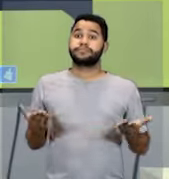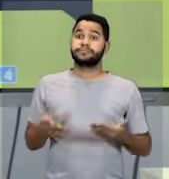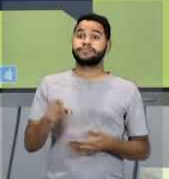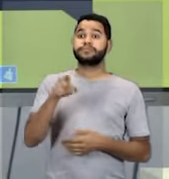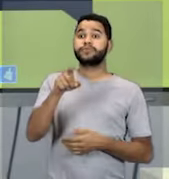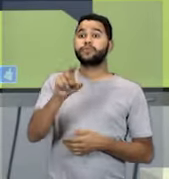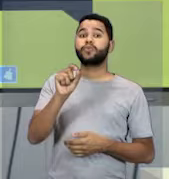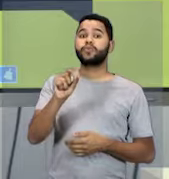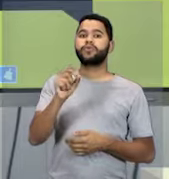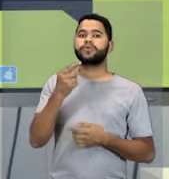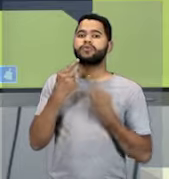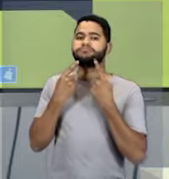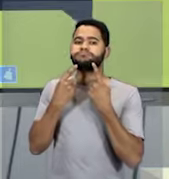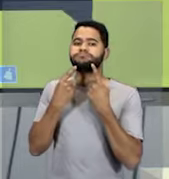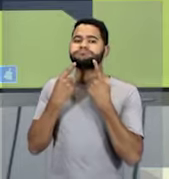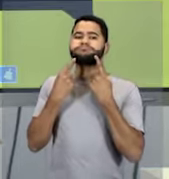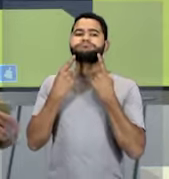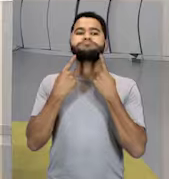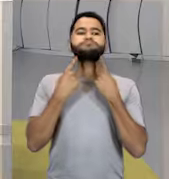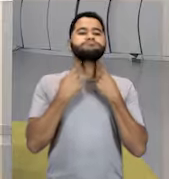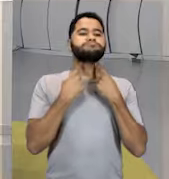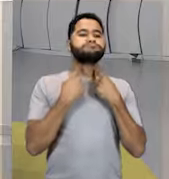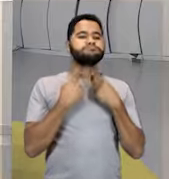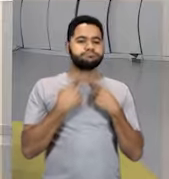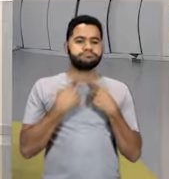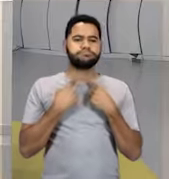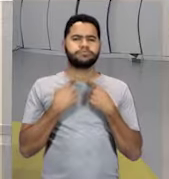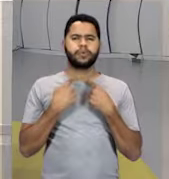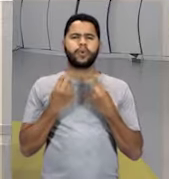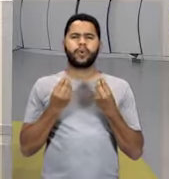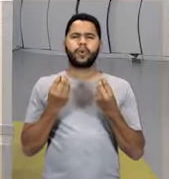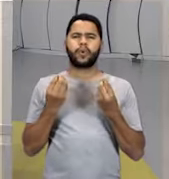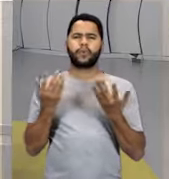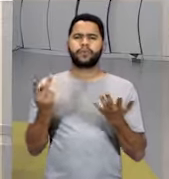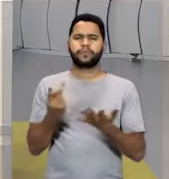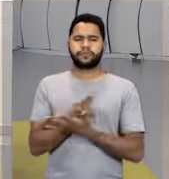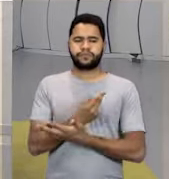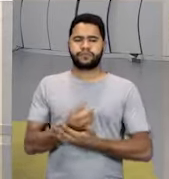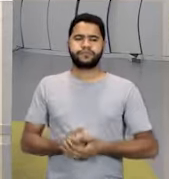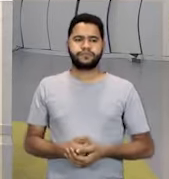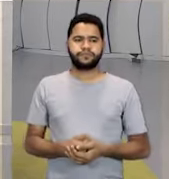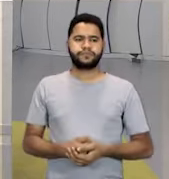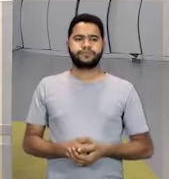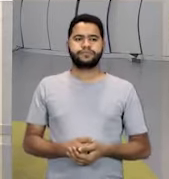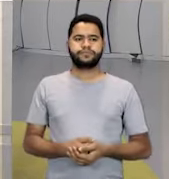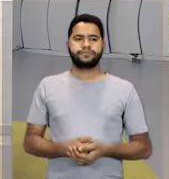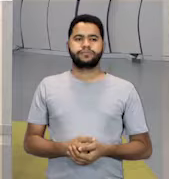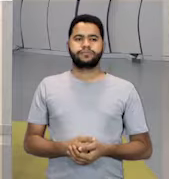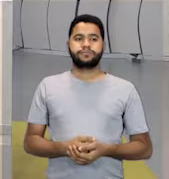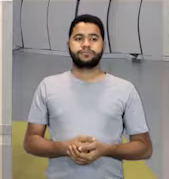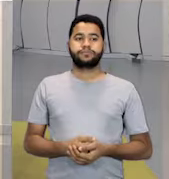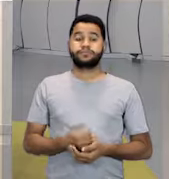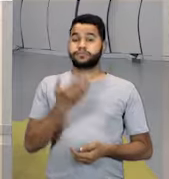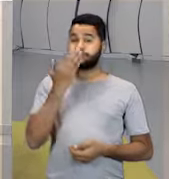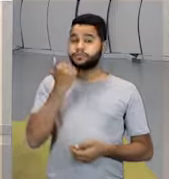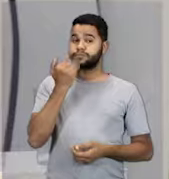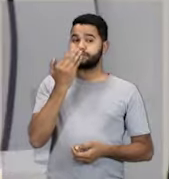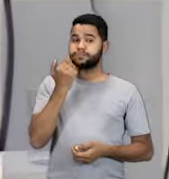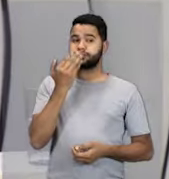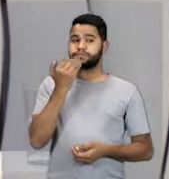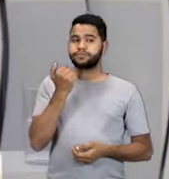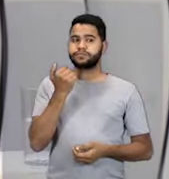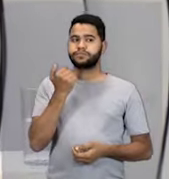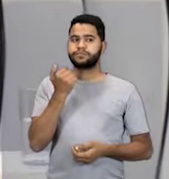você vai engolir. Vamos ver como que isso acontece. Olha só, o alimento, ele